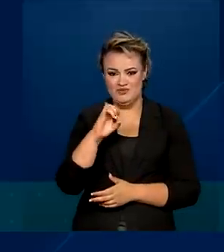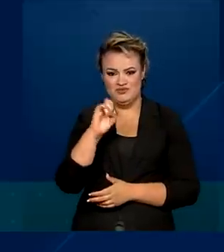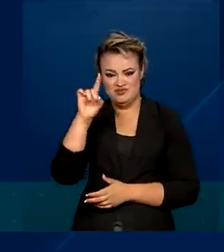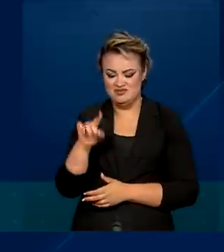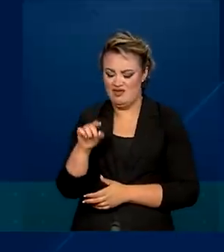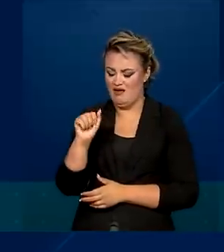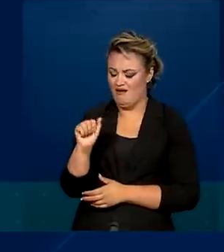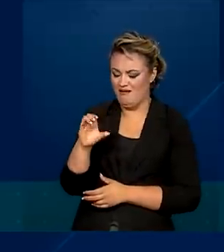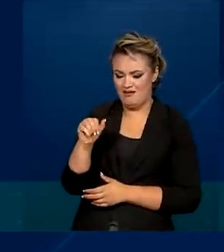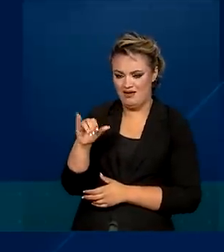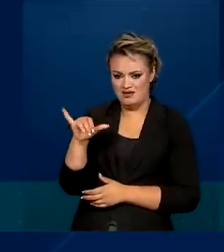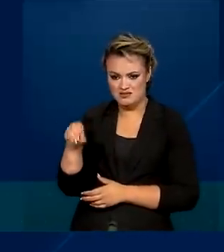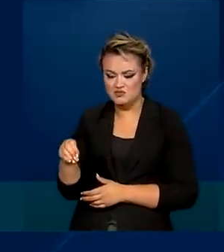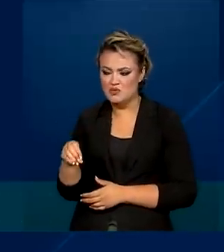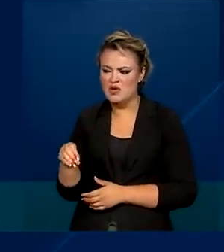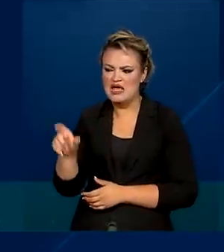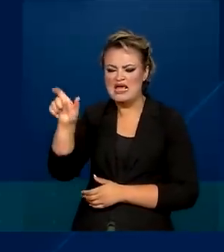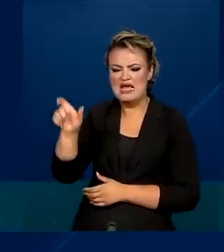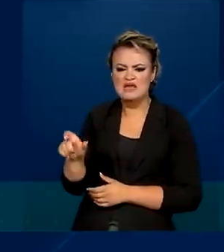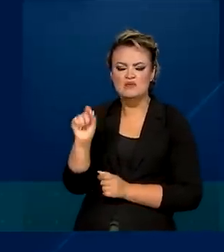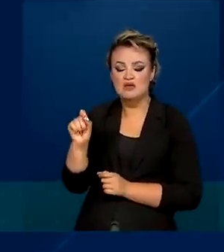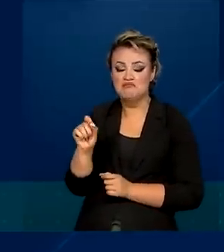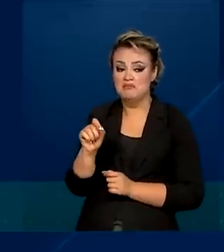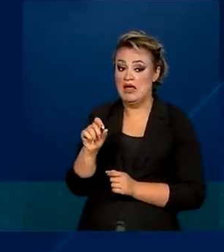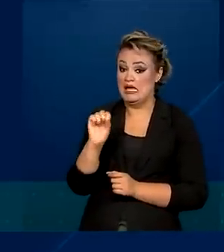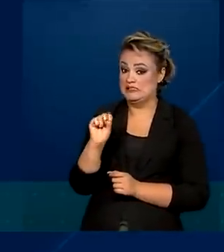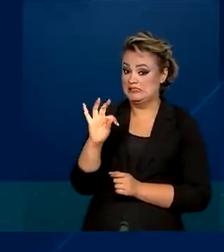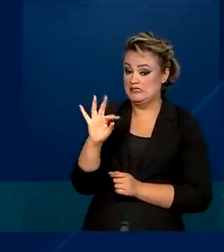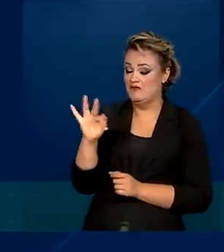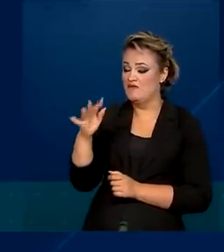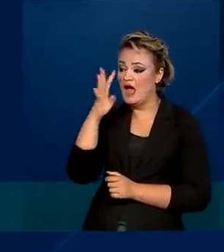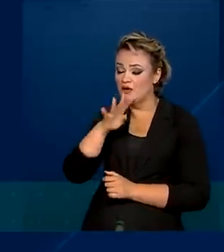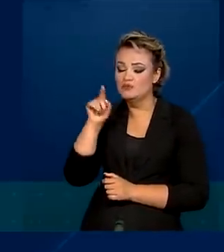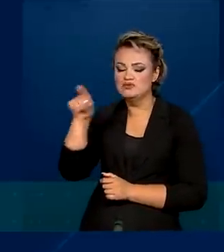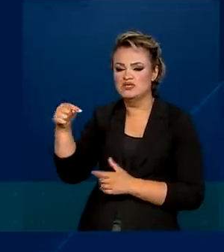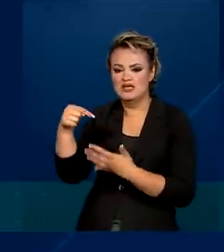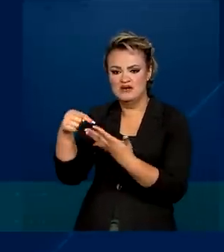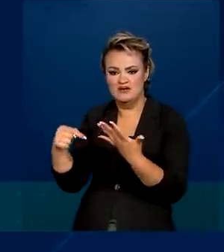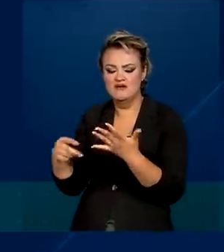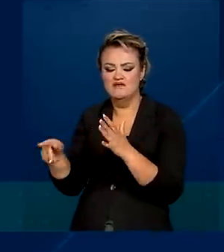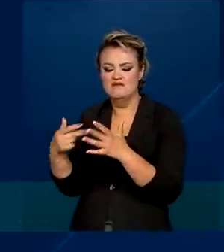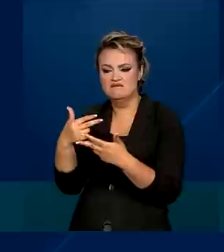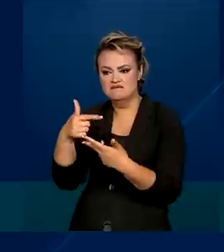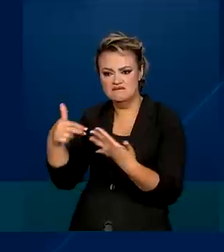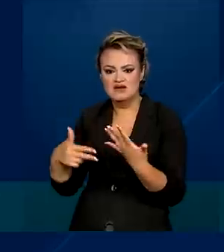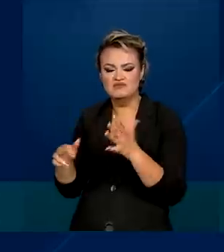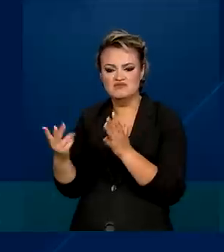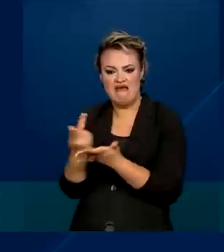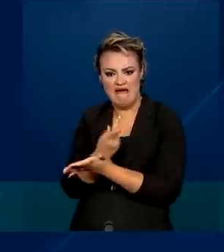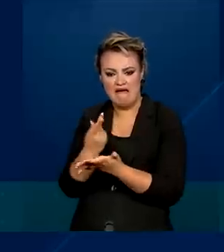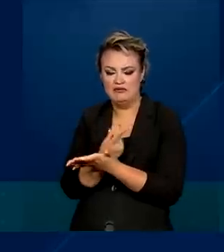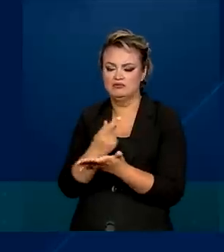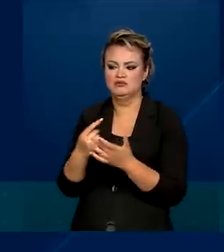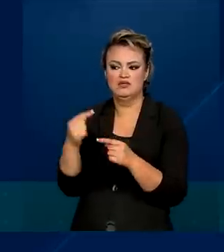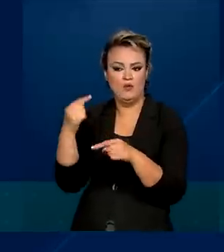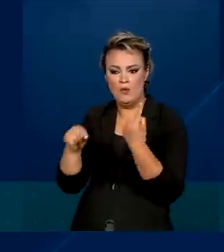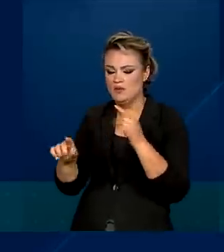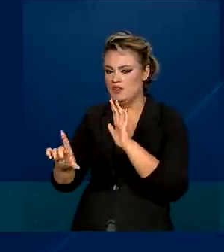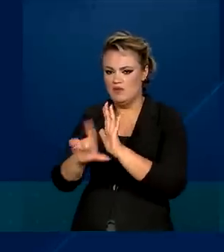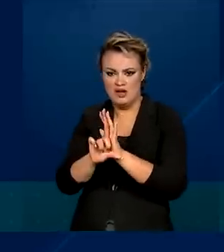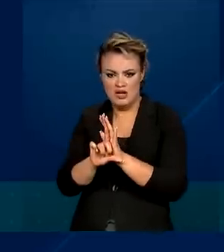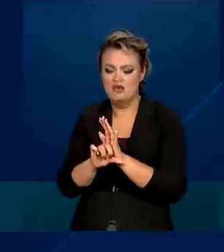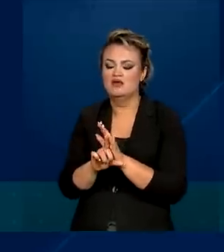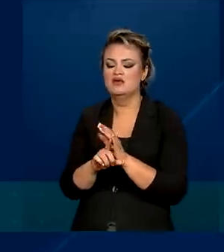cerelli Xavante ele é acusado de condutas ilícitas em atos antidemocráticos e a Polícia Federal informou que